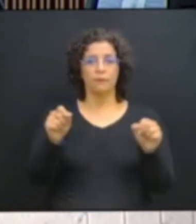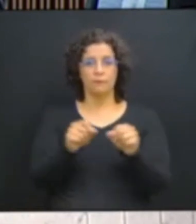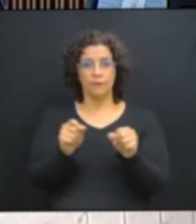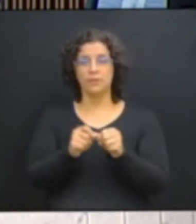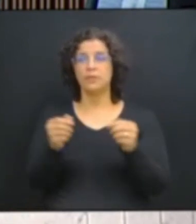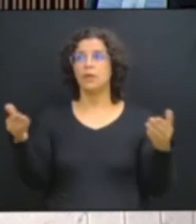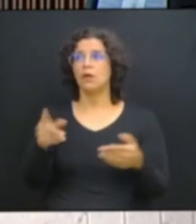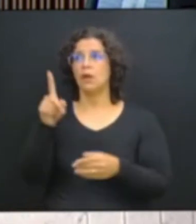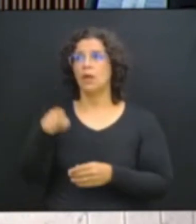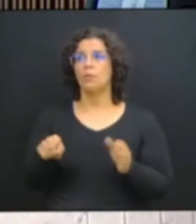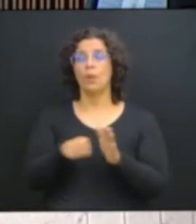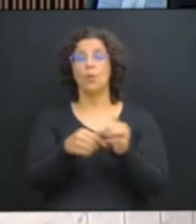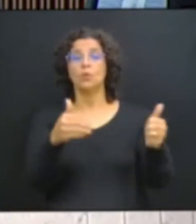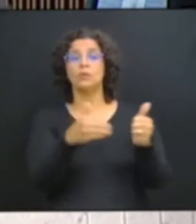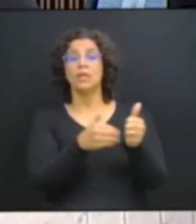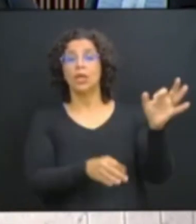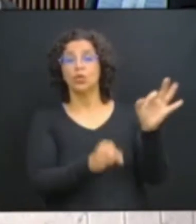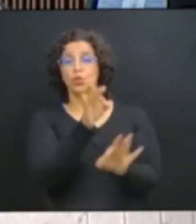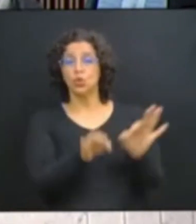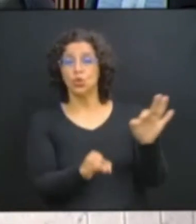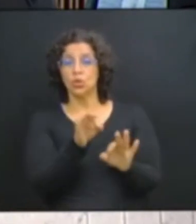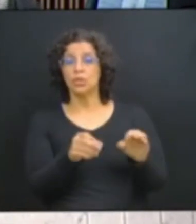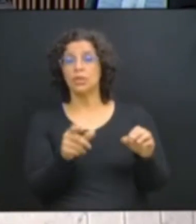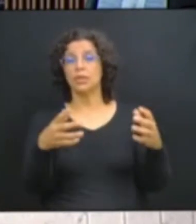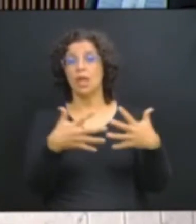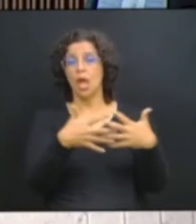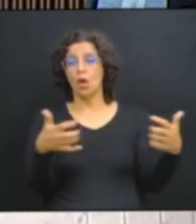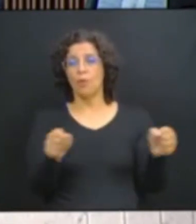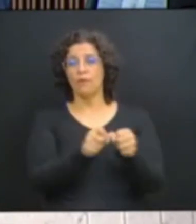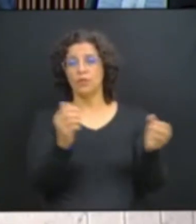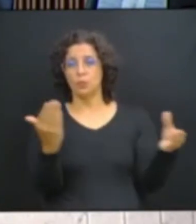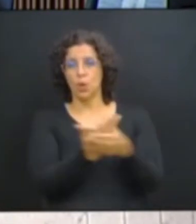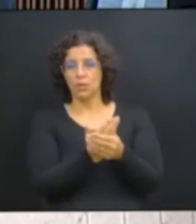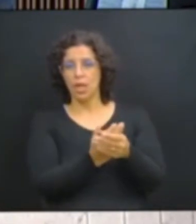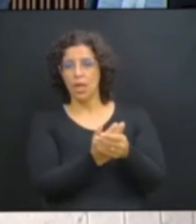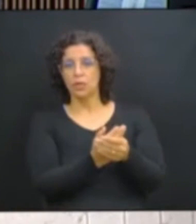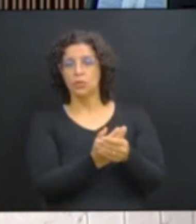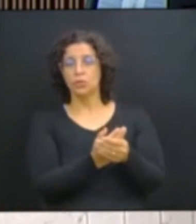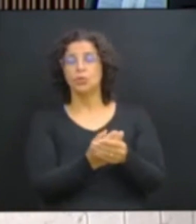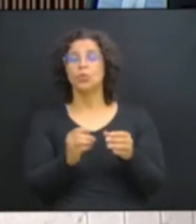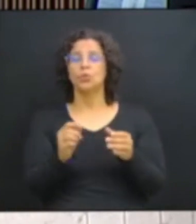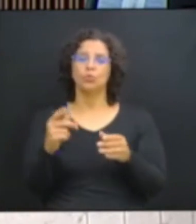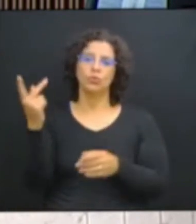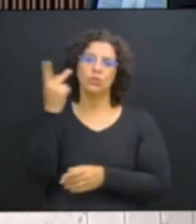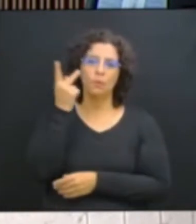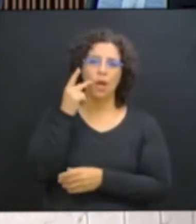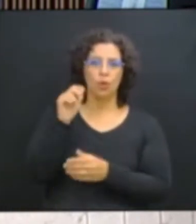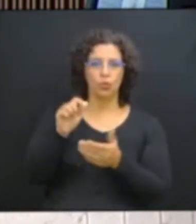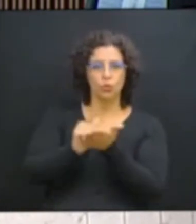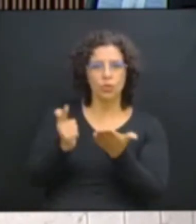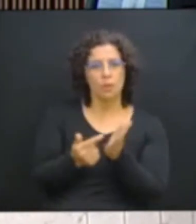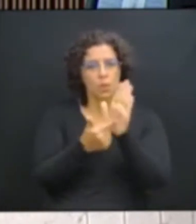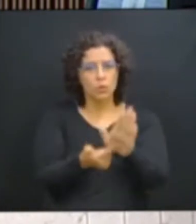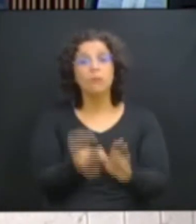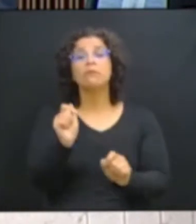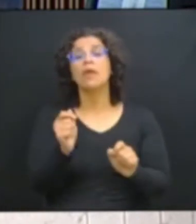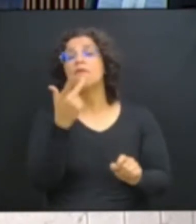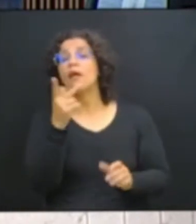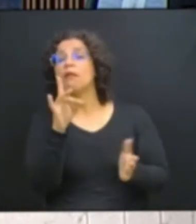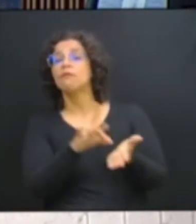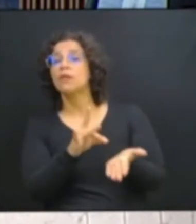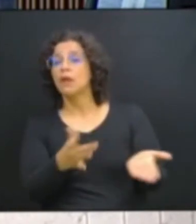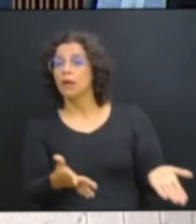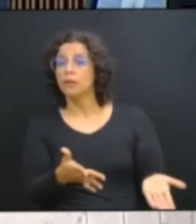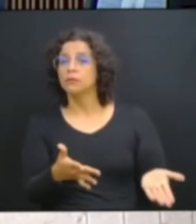retirar o segredo de justiça colocado no processo citado pelo Estadão, para a gente ver quem está falando a